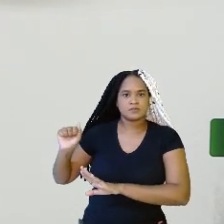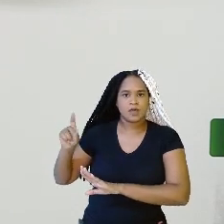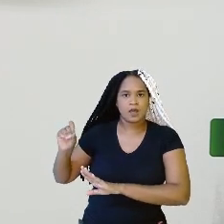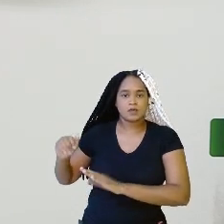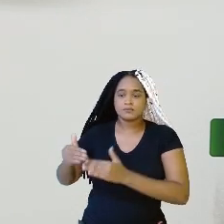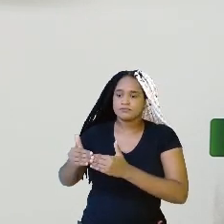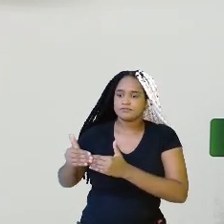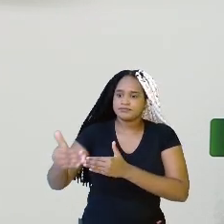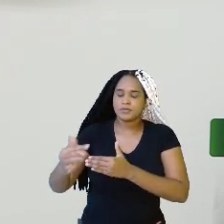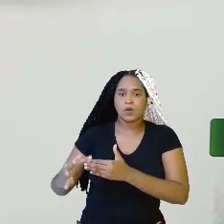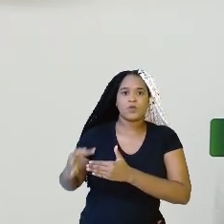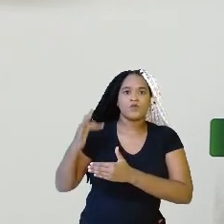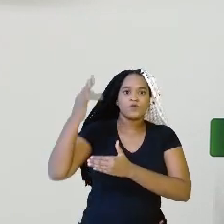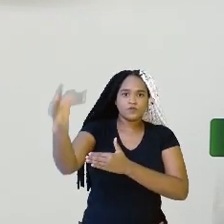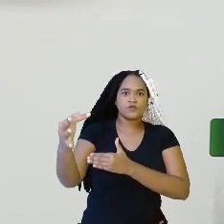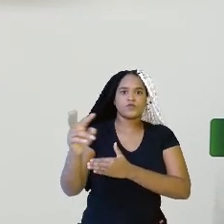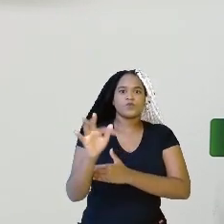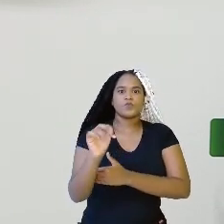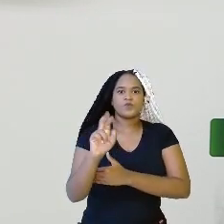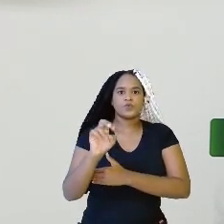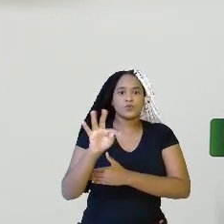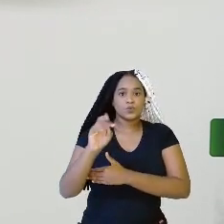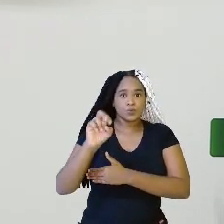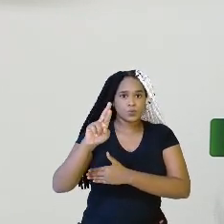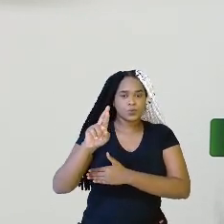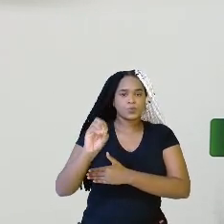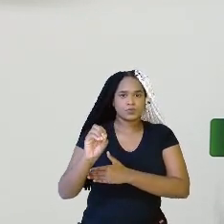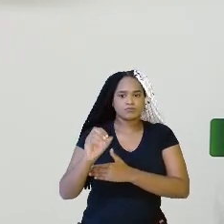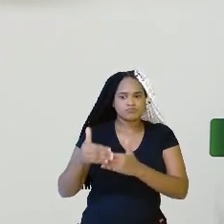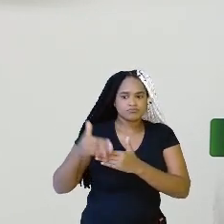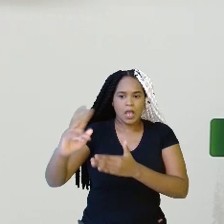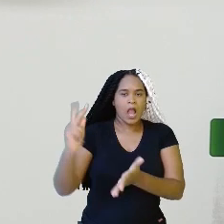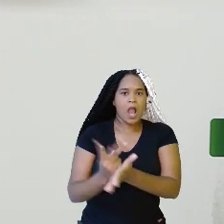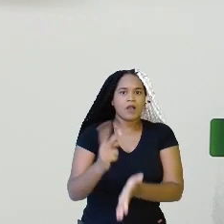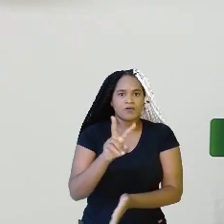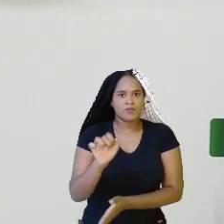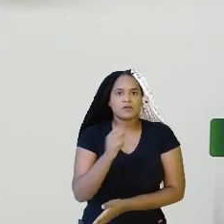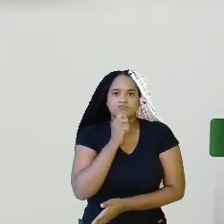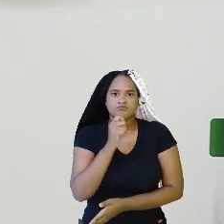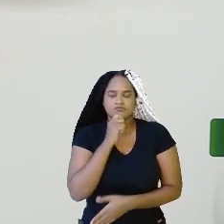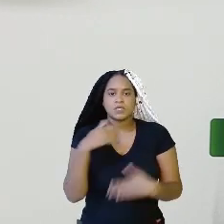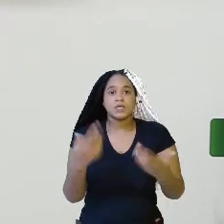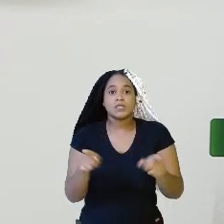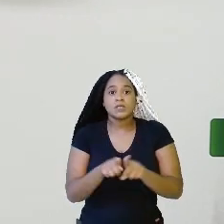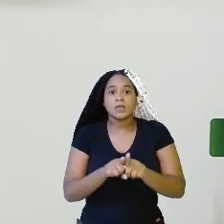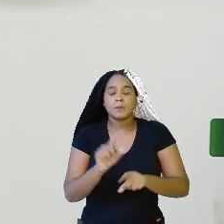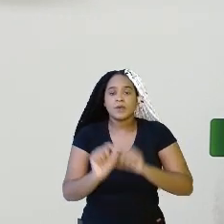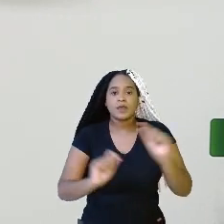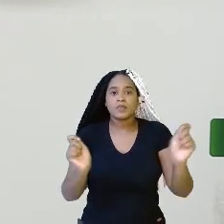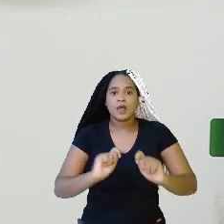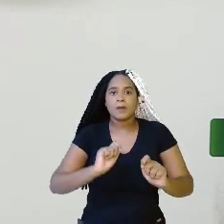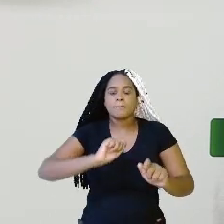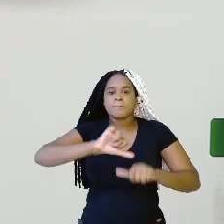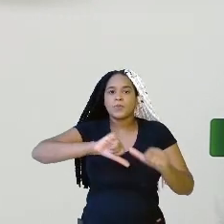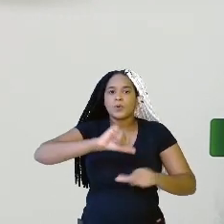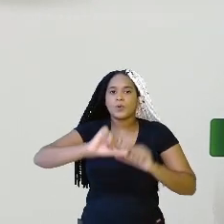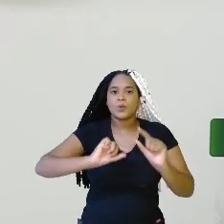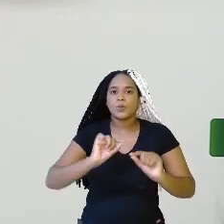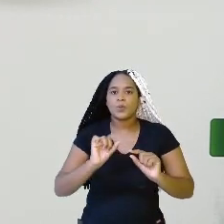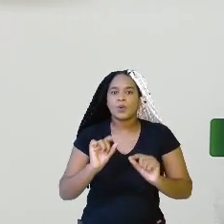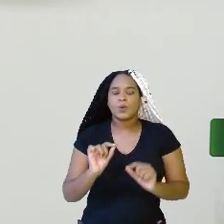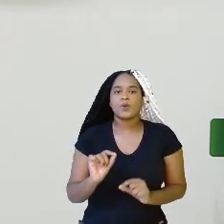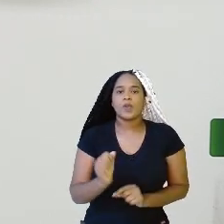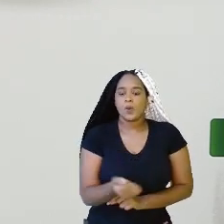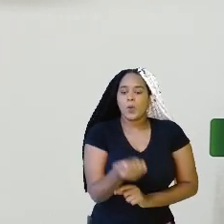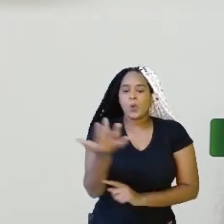futuro, que é o que ainda vai acontecer. Também ele tem a flexão de número e pessoa. O que é número? Singular